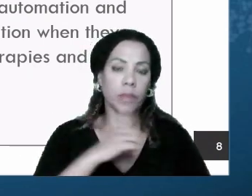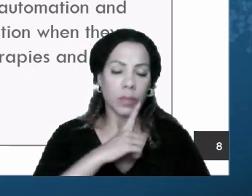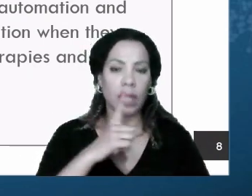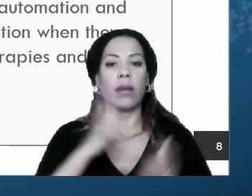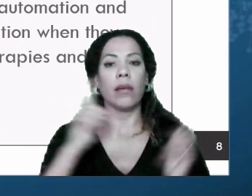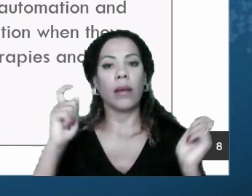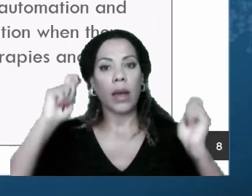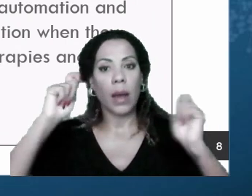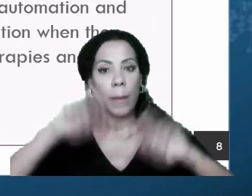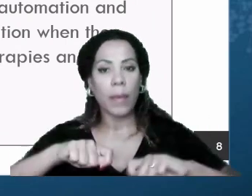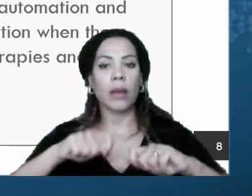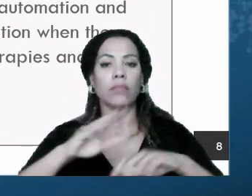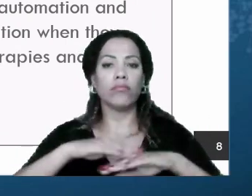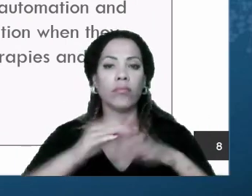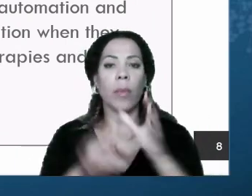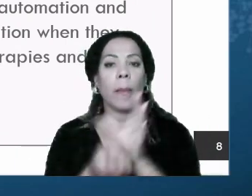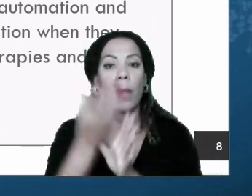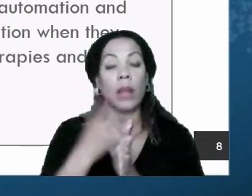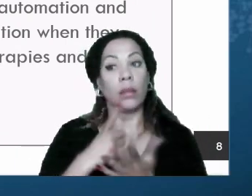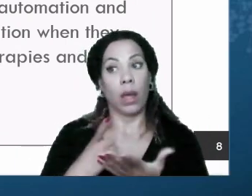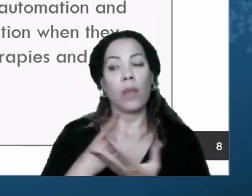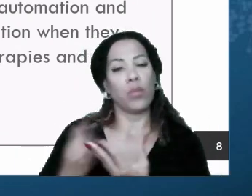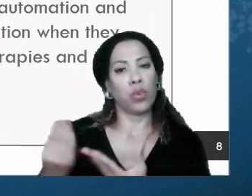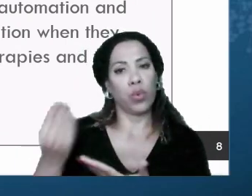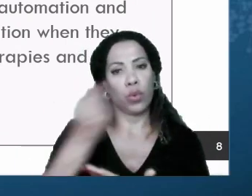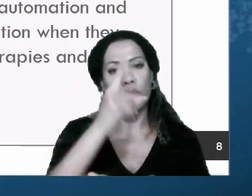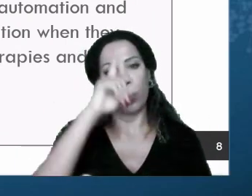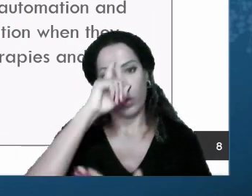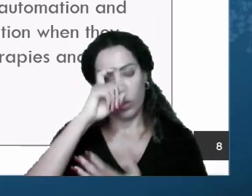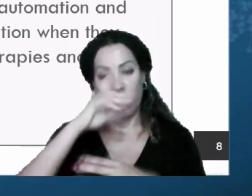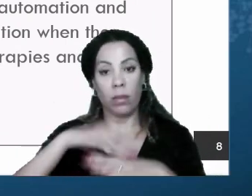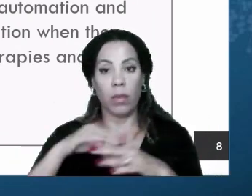capacidade de produzir. Muitos hospitais produzem